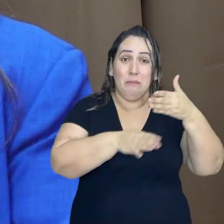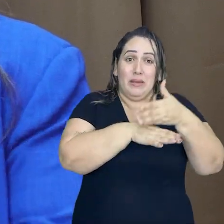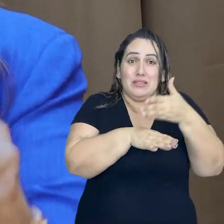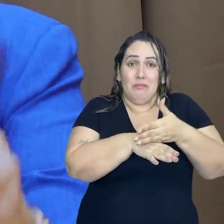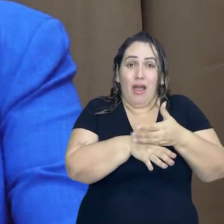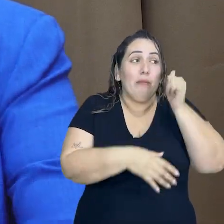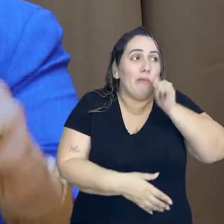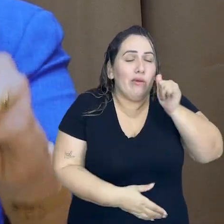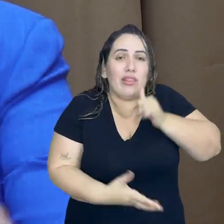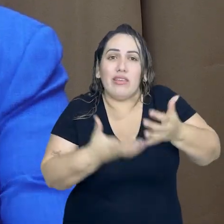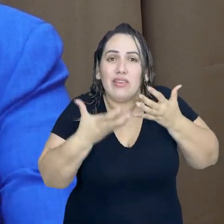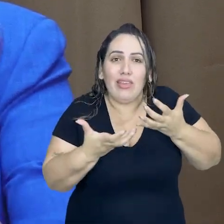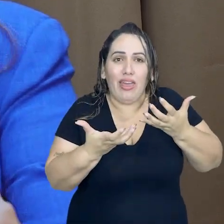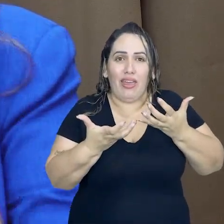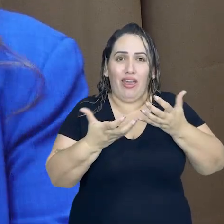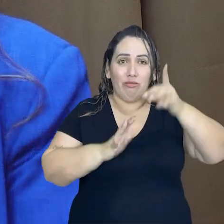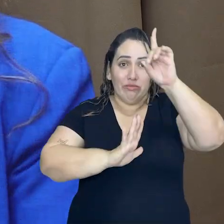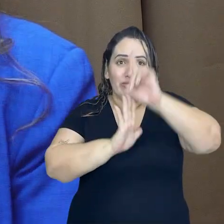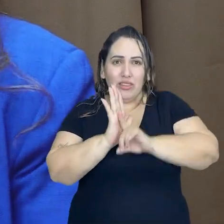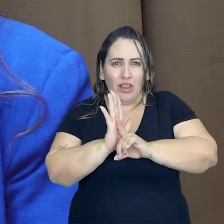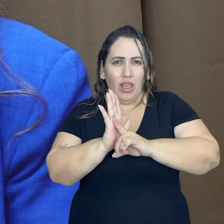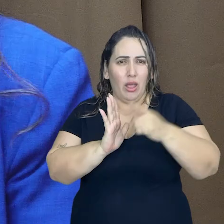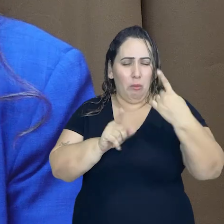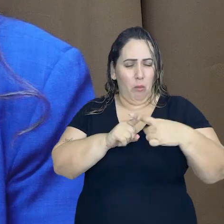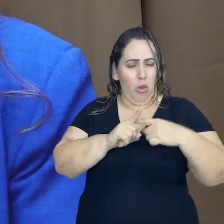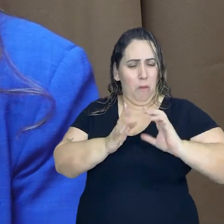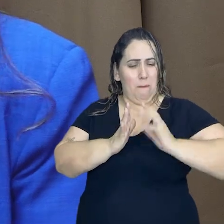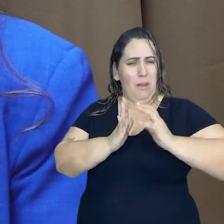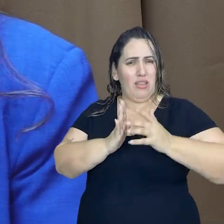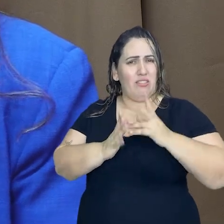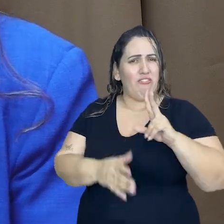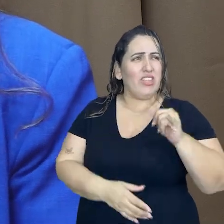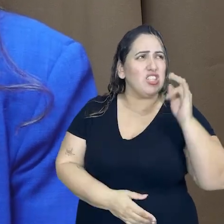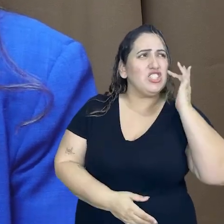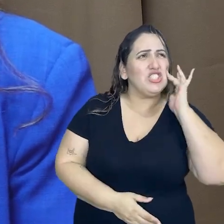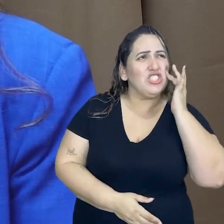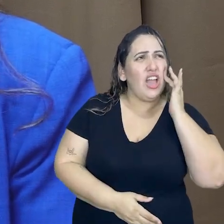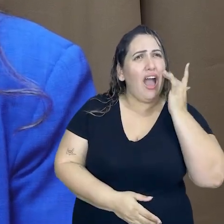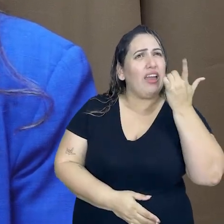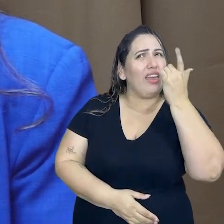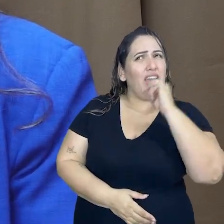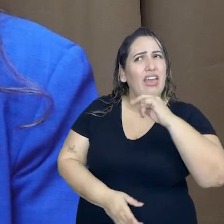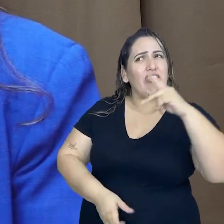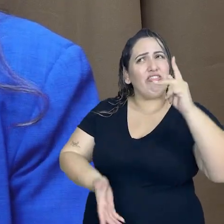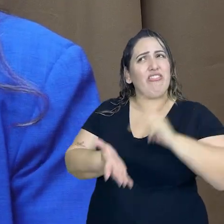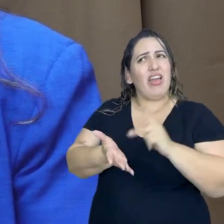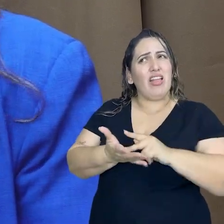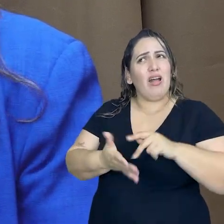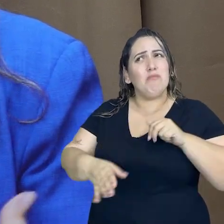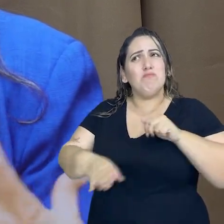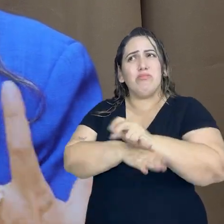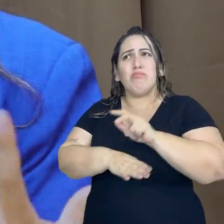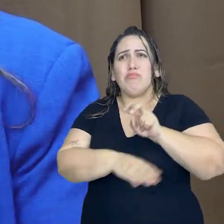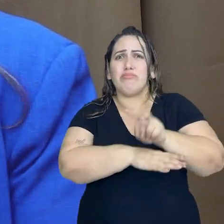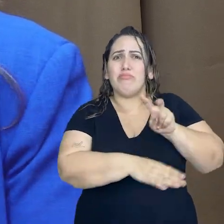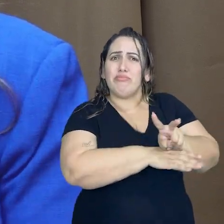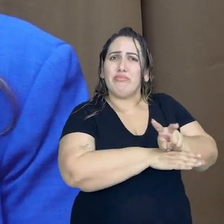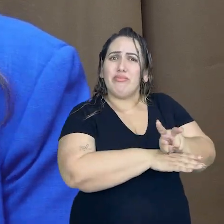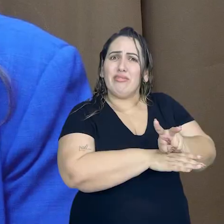o partido achar que deve ir para ocupar aquelas cadeiras? Né? Então, assim, é algo